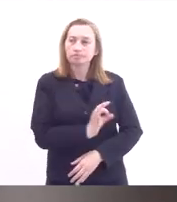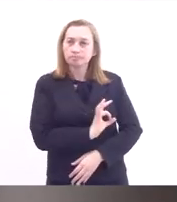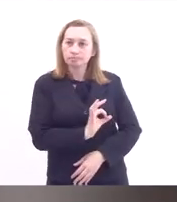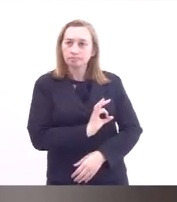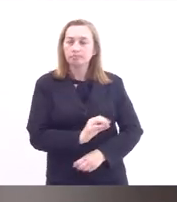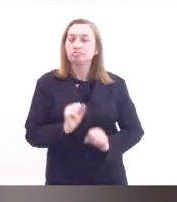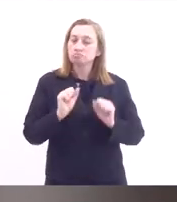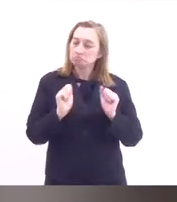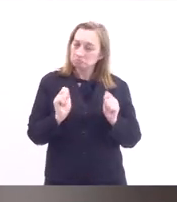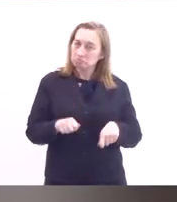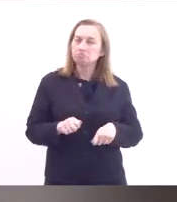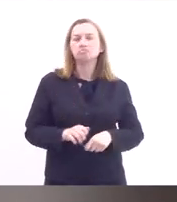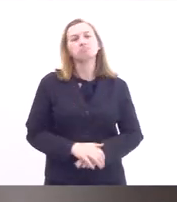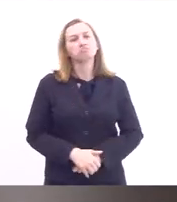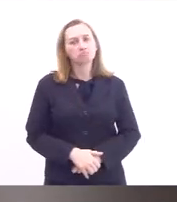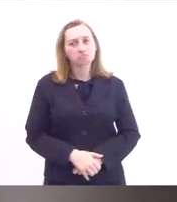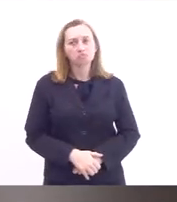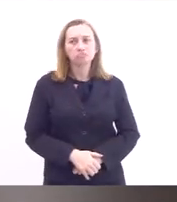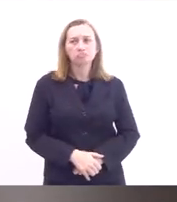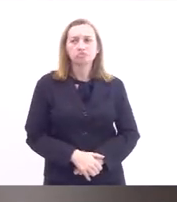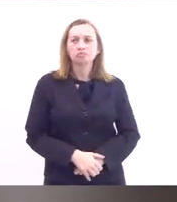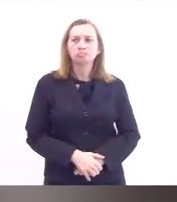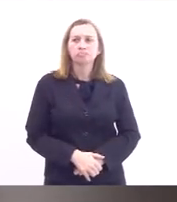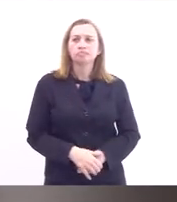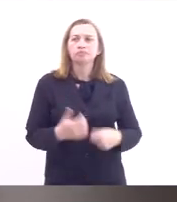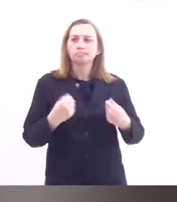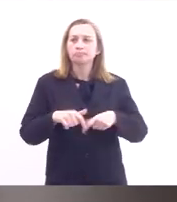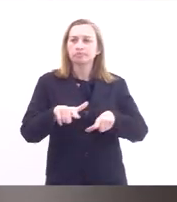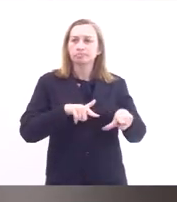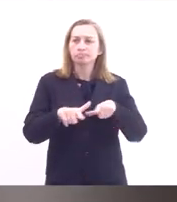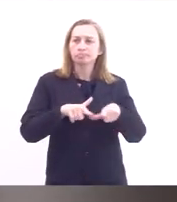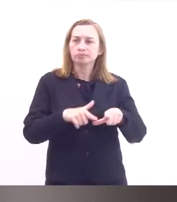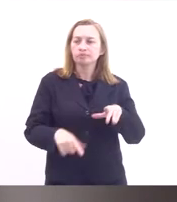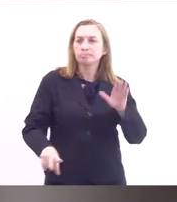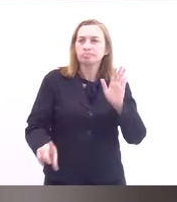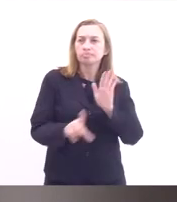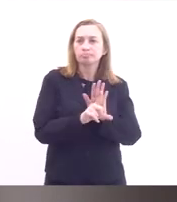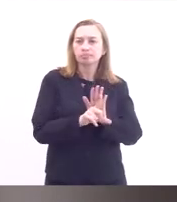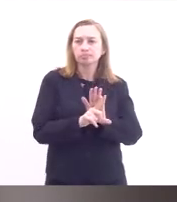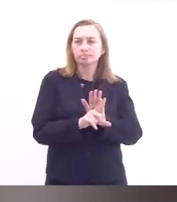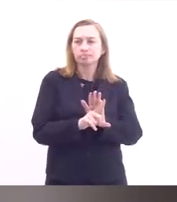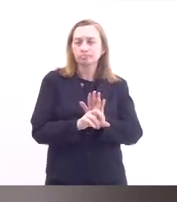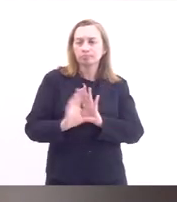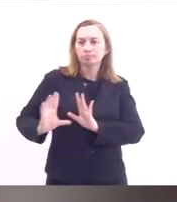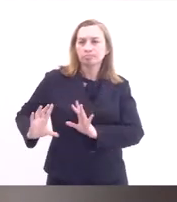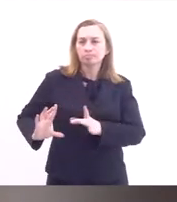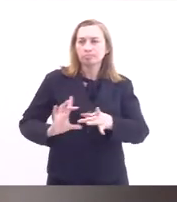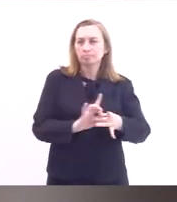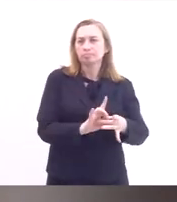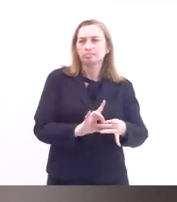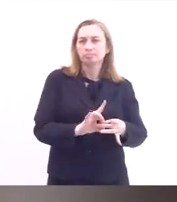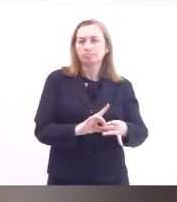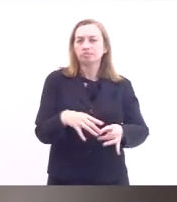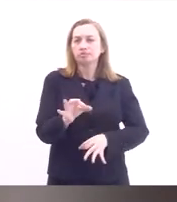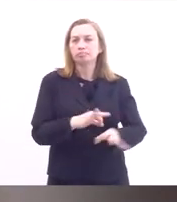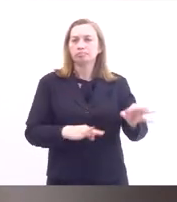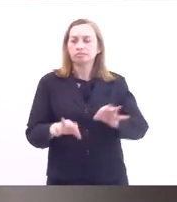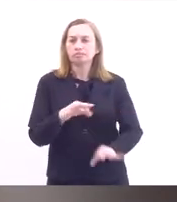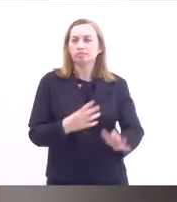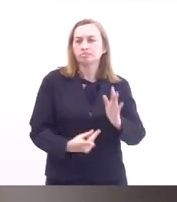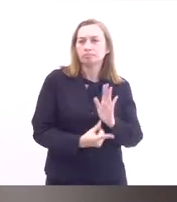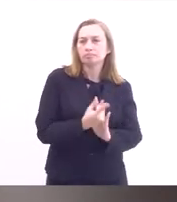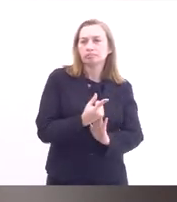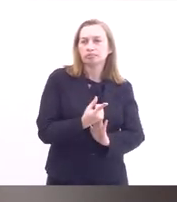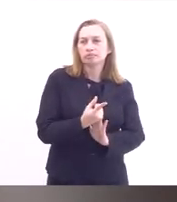que possivelmente vamos ter que trabalhar numa legislação para fazer a migração do plano financeiro